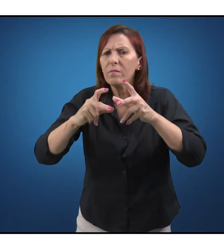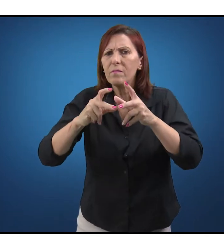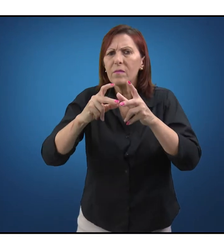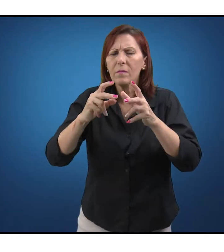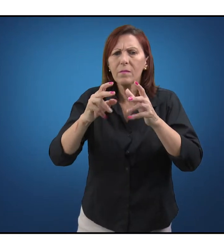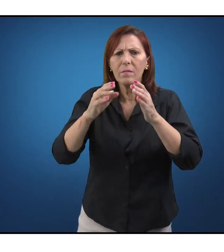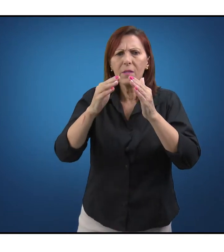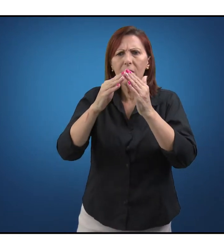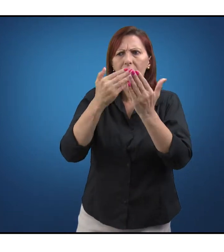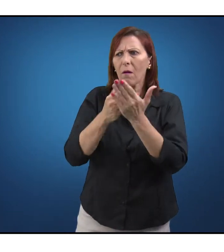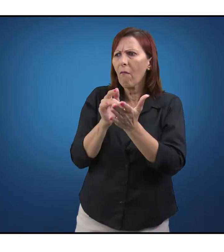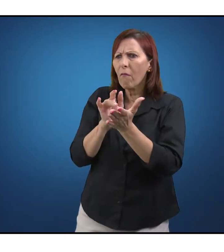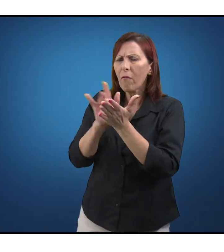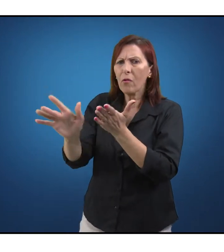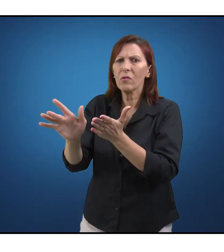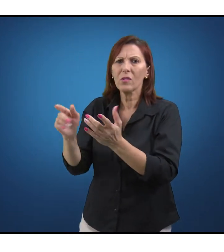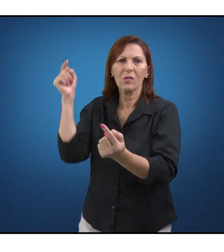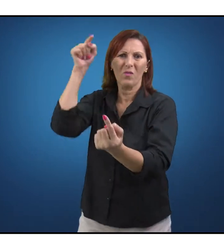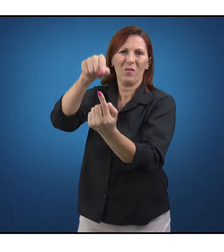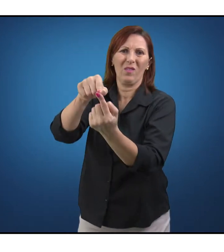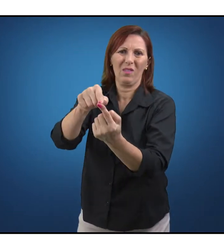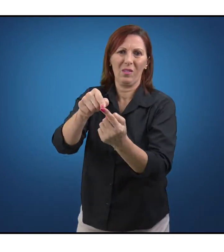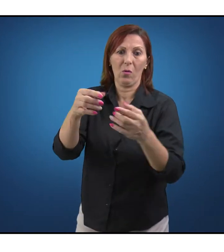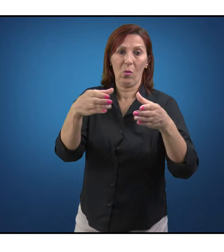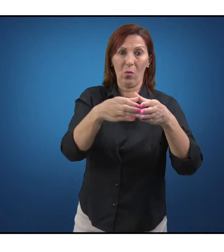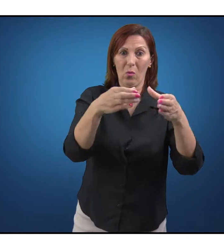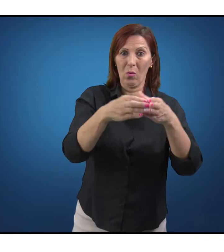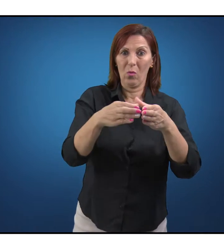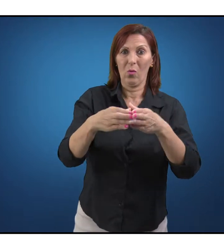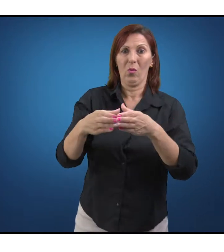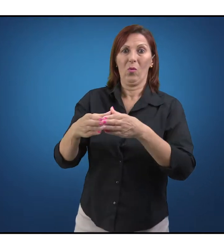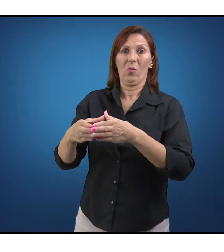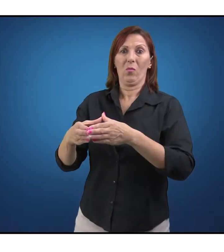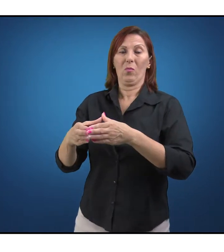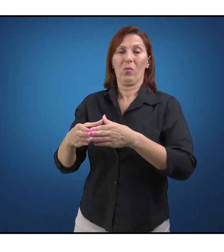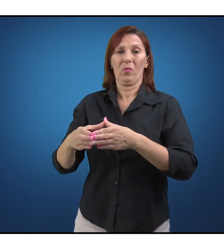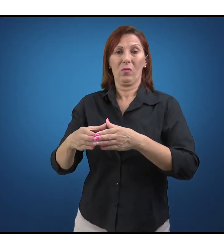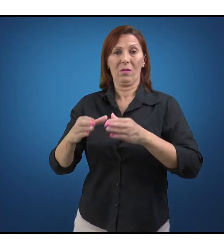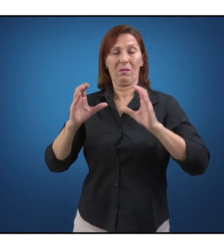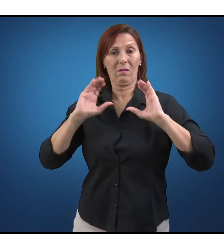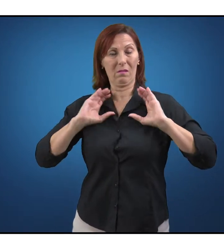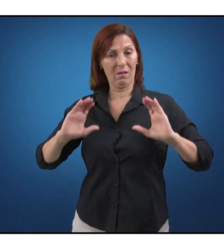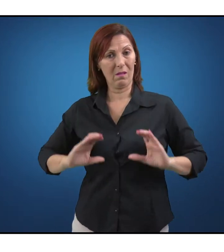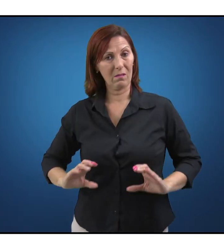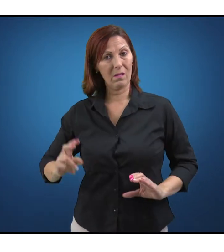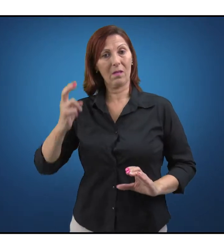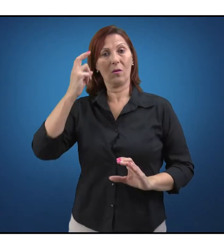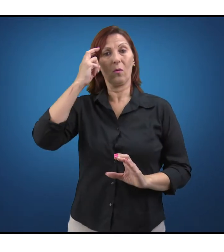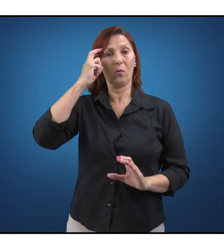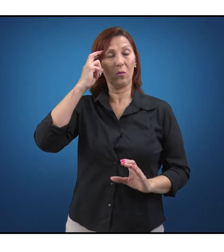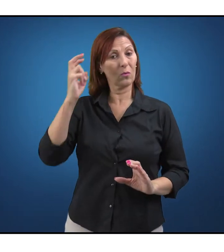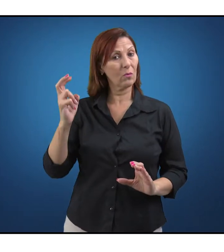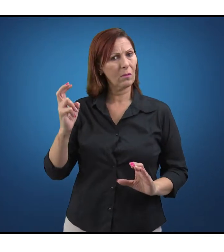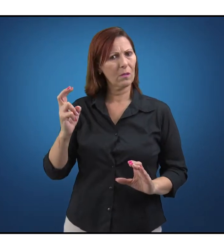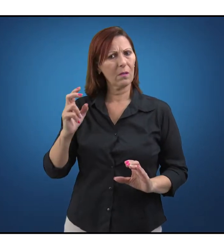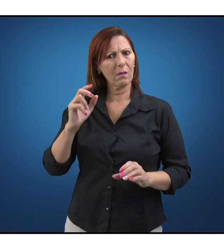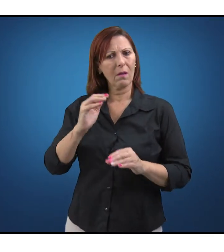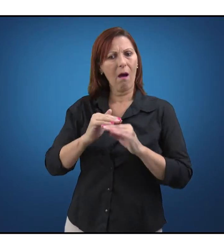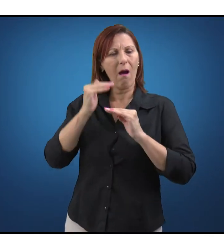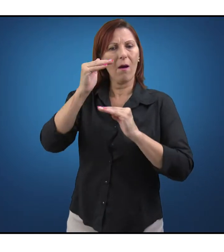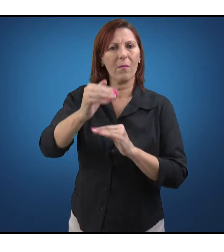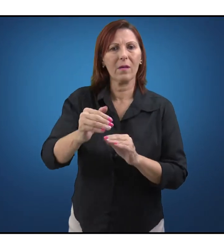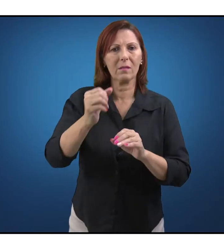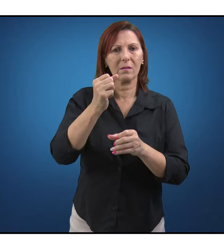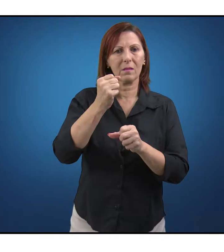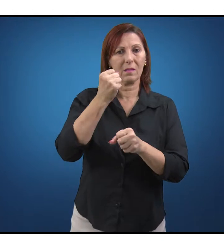fugisse um pouco da sua natureza coletiva, cidadã e de cultura, né? E a partir da década de 90, nós vamos ter